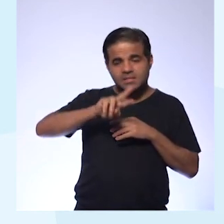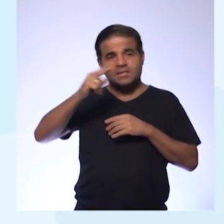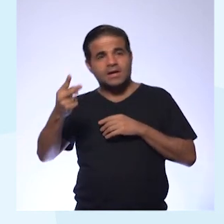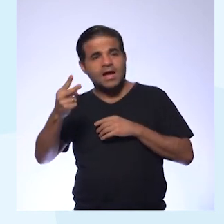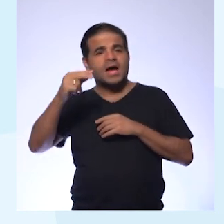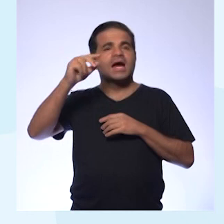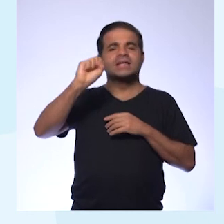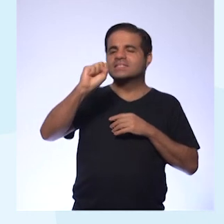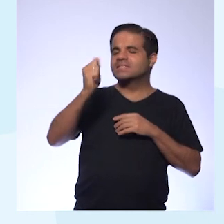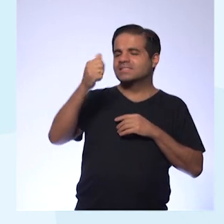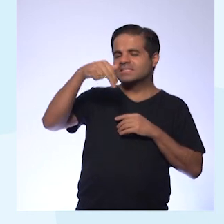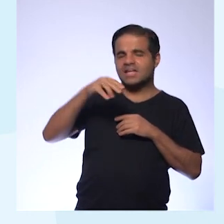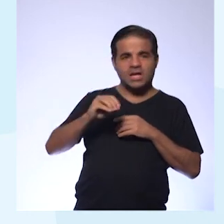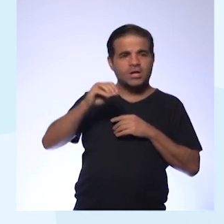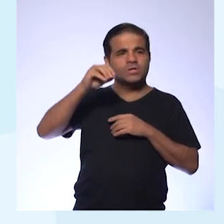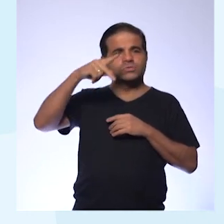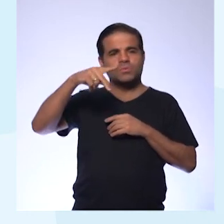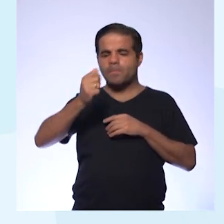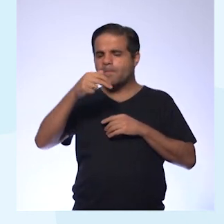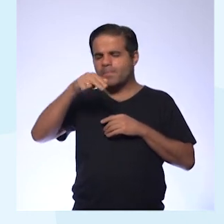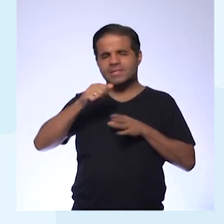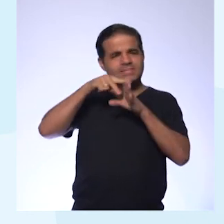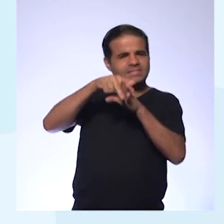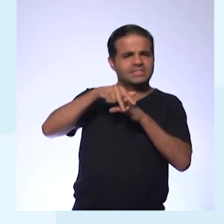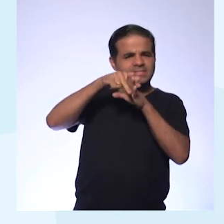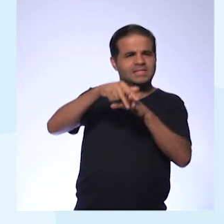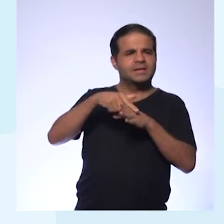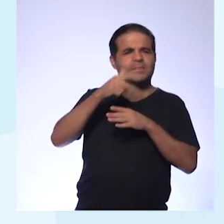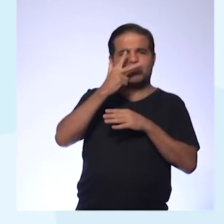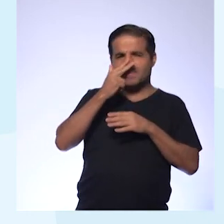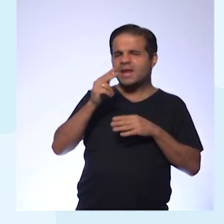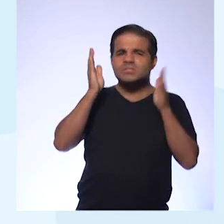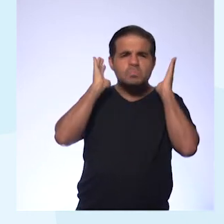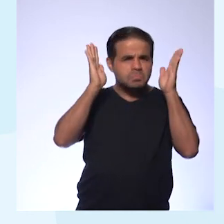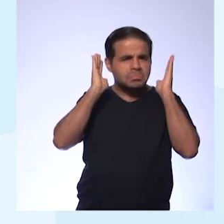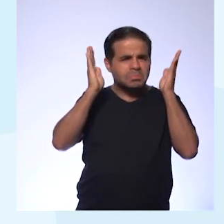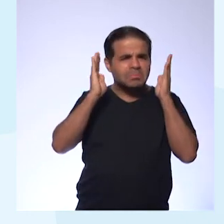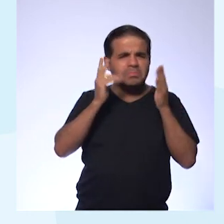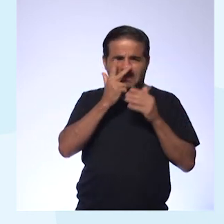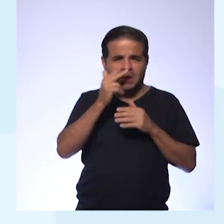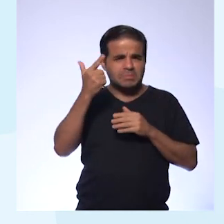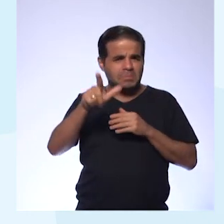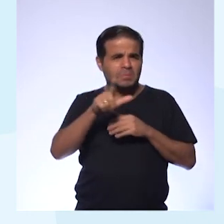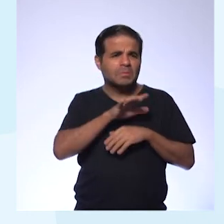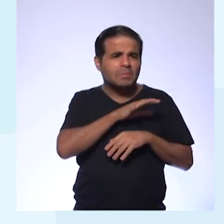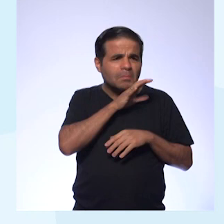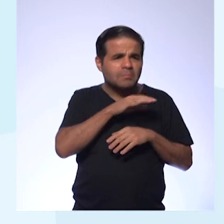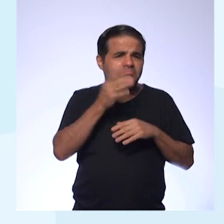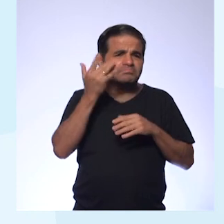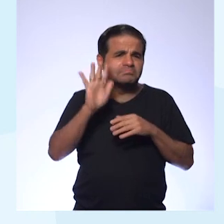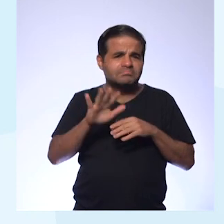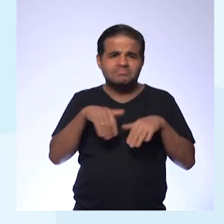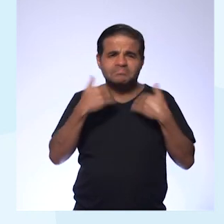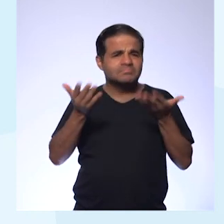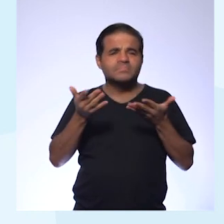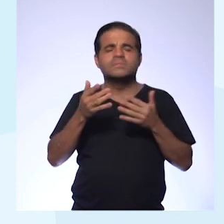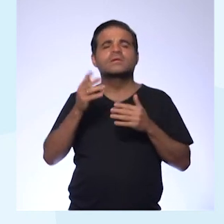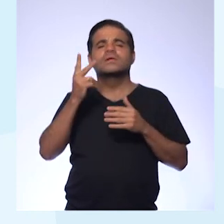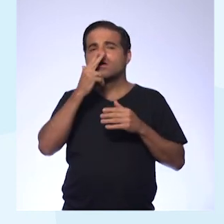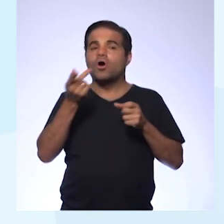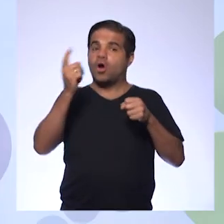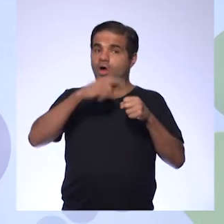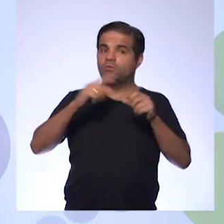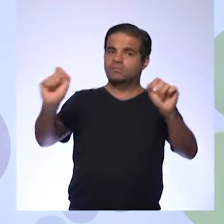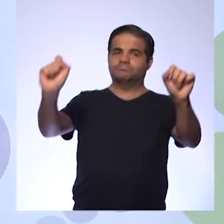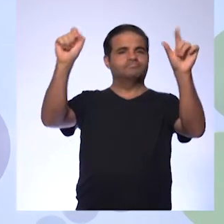Panza montado num animal que deveria ser um burro, né? Mas aí parece ser um outro bicho, é um burro. E aí o que acontece? Volta para mim na